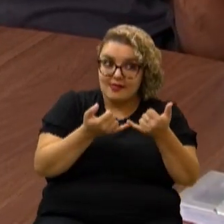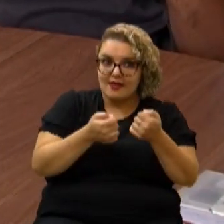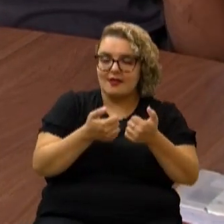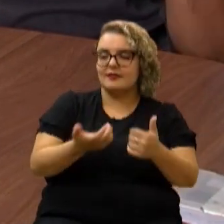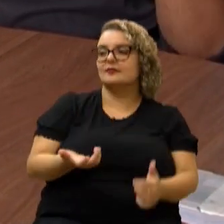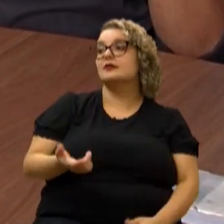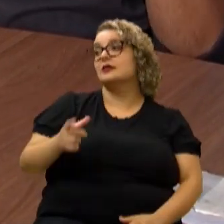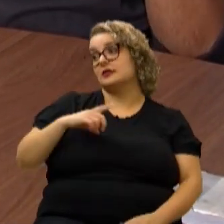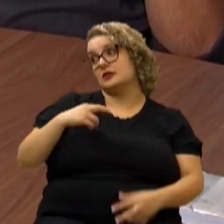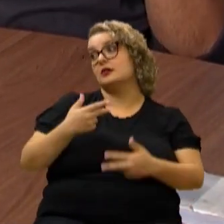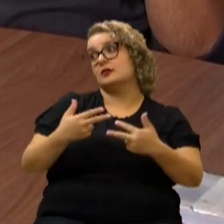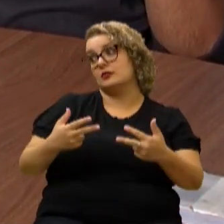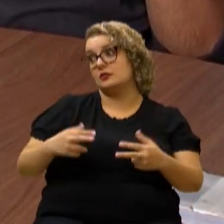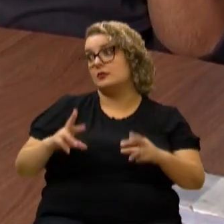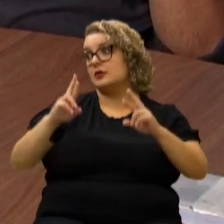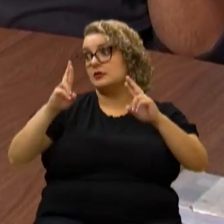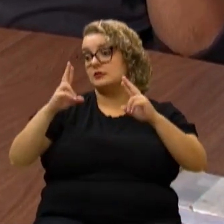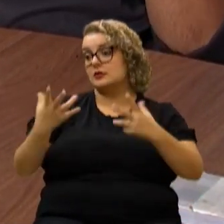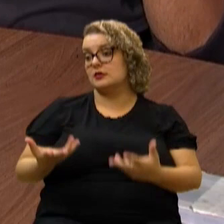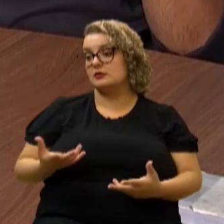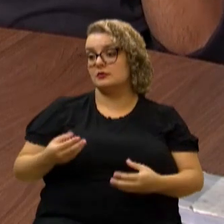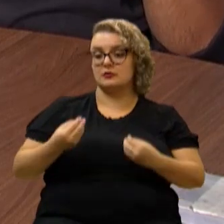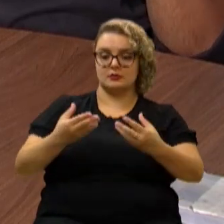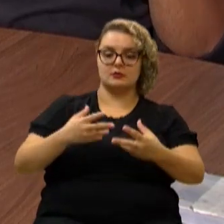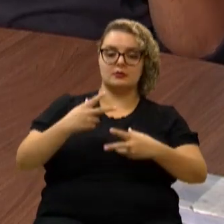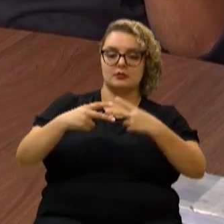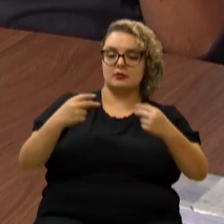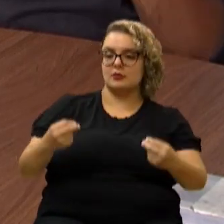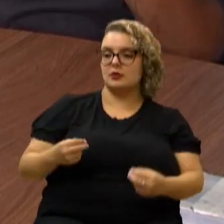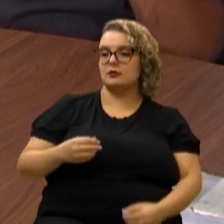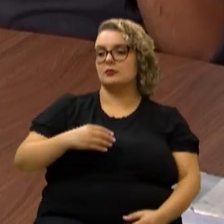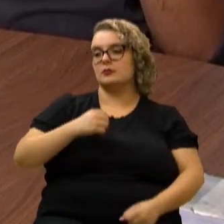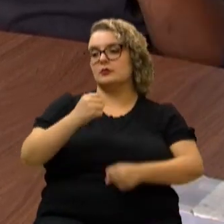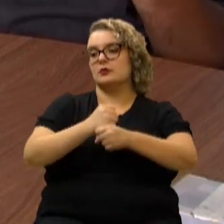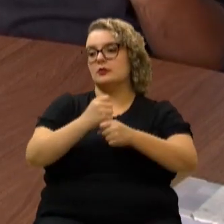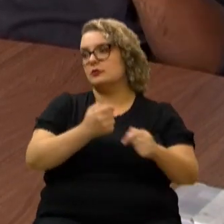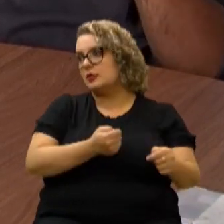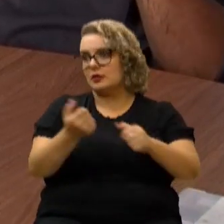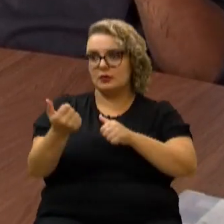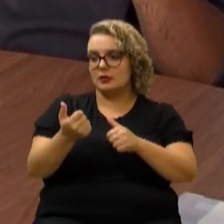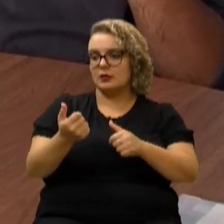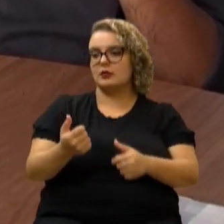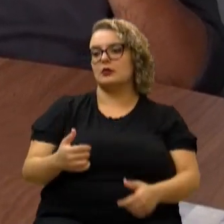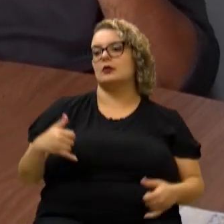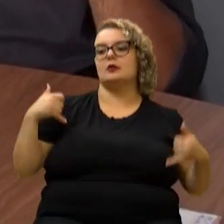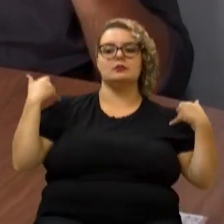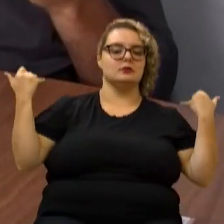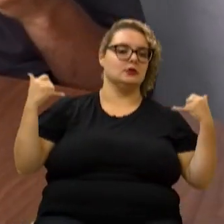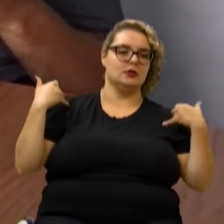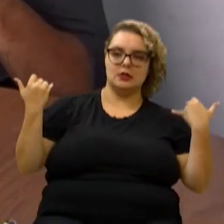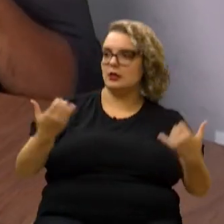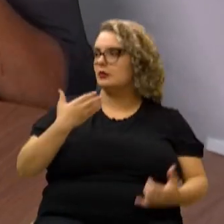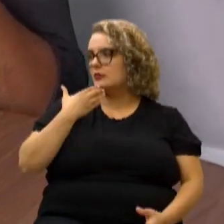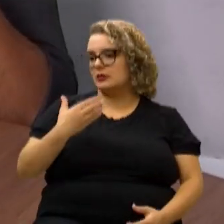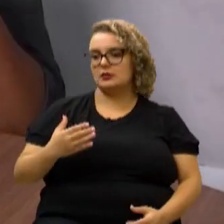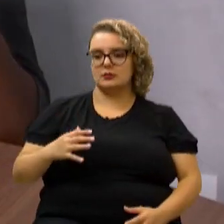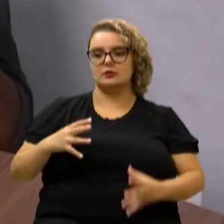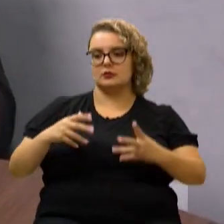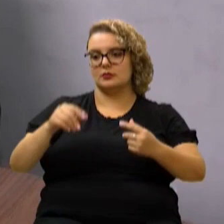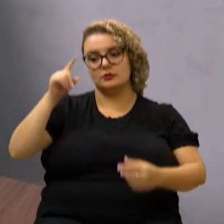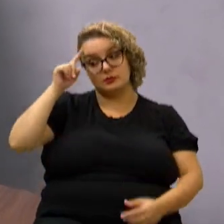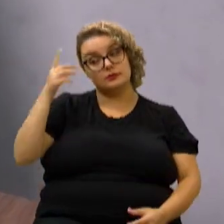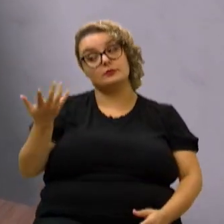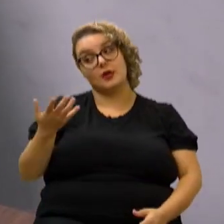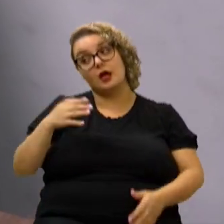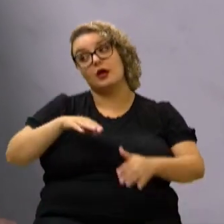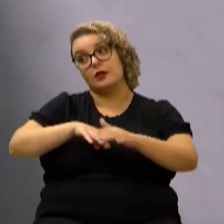mexe com a expectativa da criança, né? Porque se você dá presente para ela no ano novo, no Natal, aniversário,